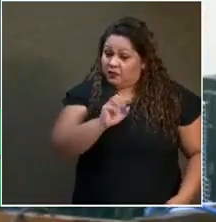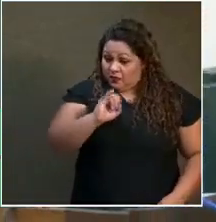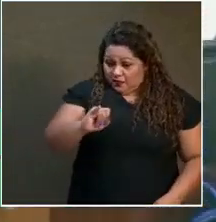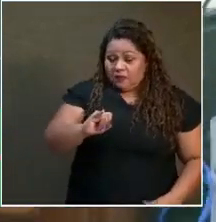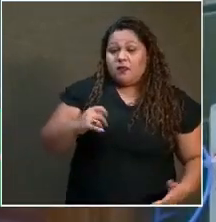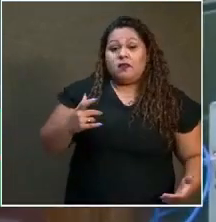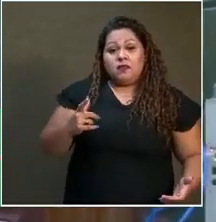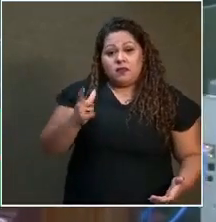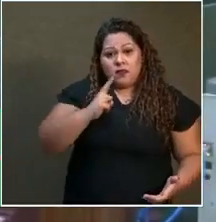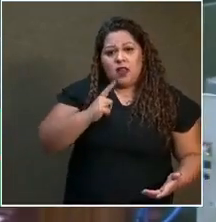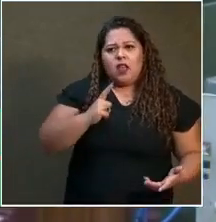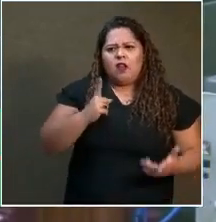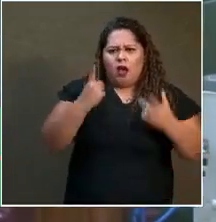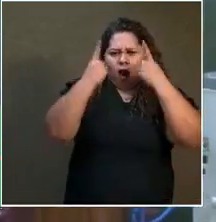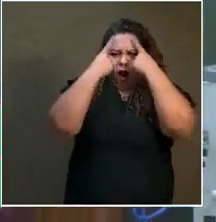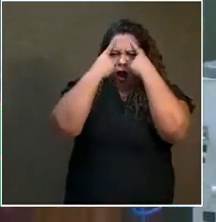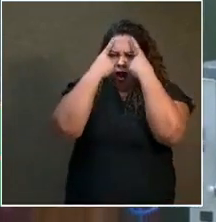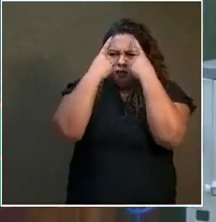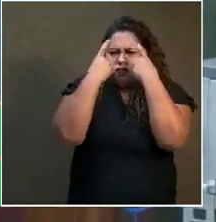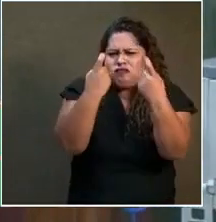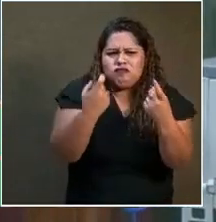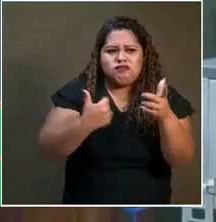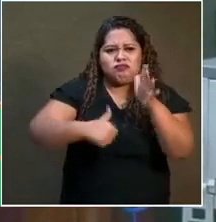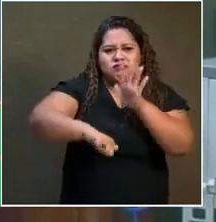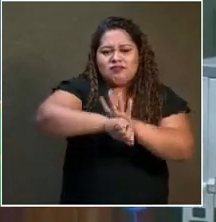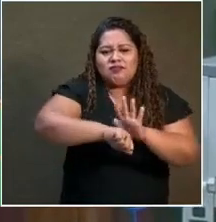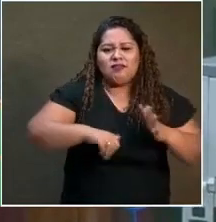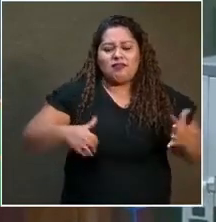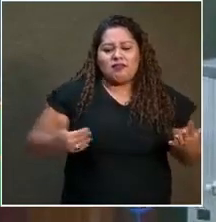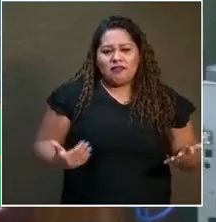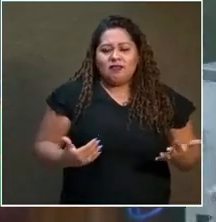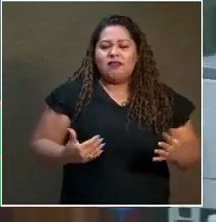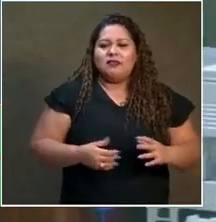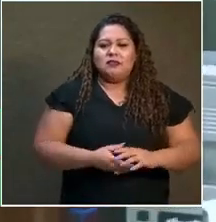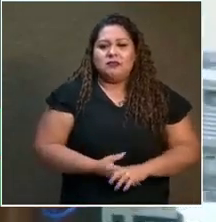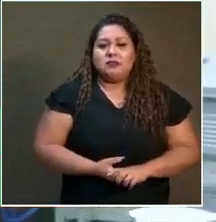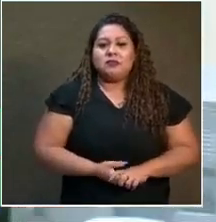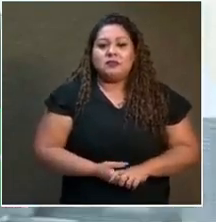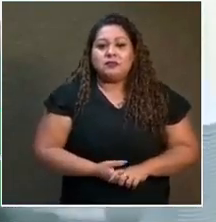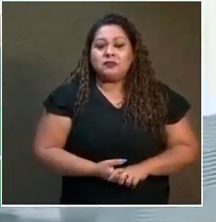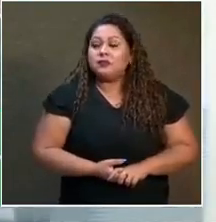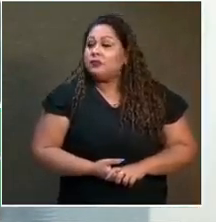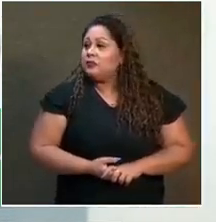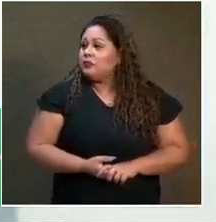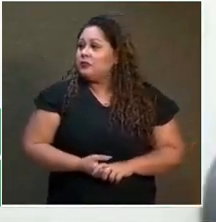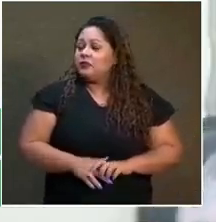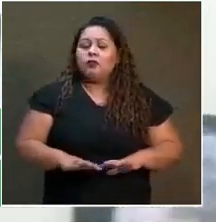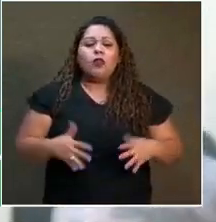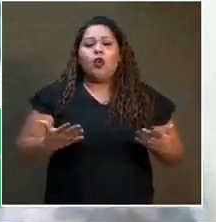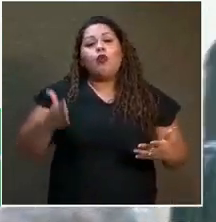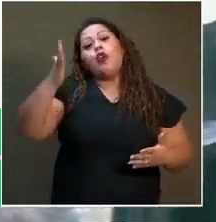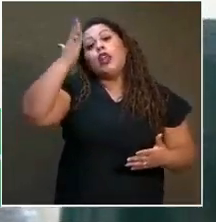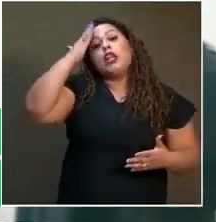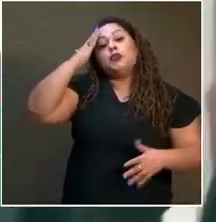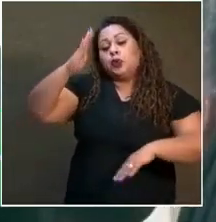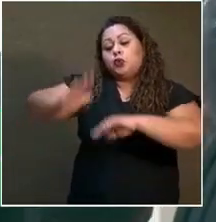houve meio cruel nesse crime. Coloca lá, qual foi a conclusão dos